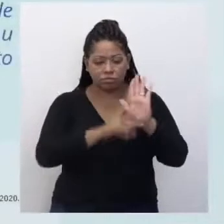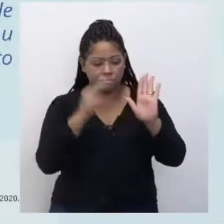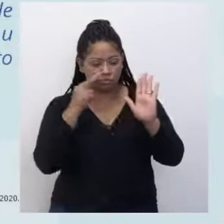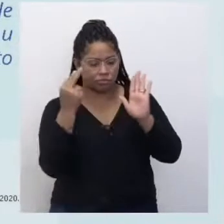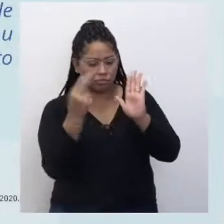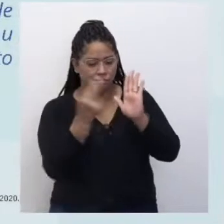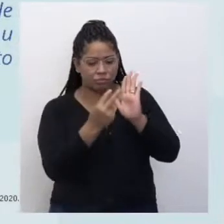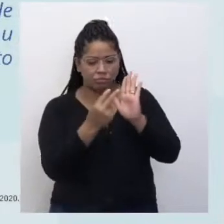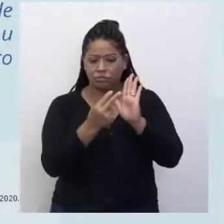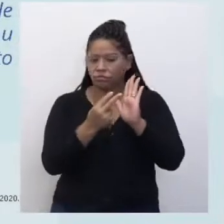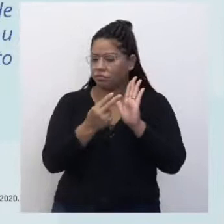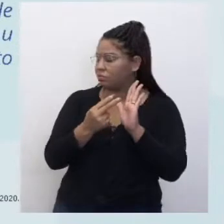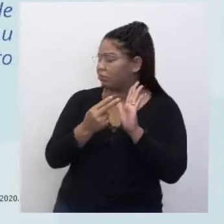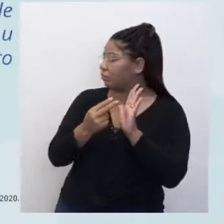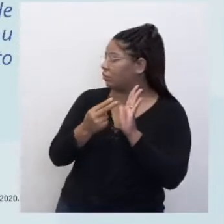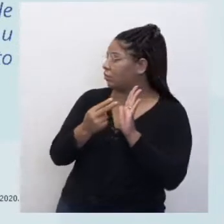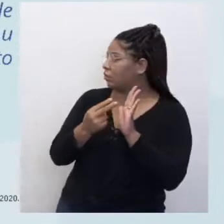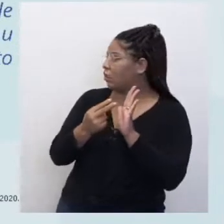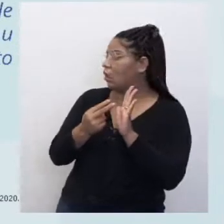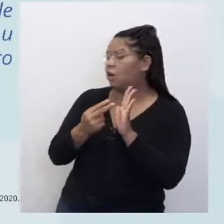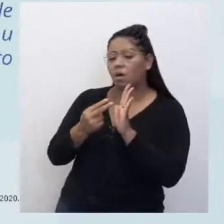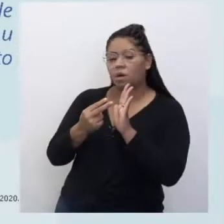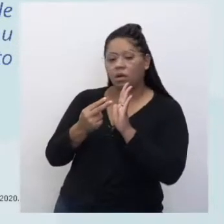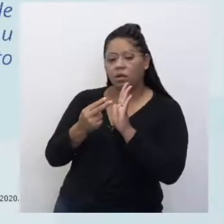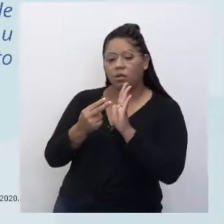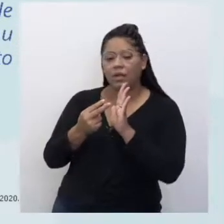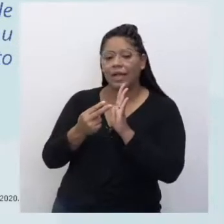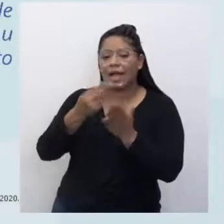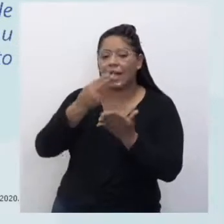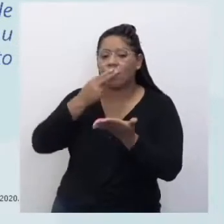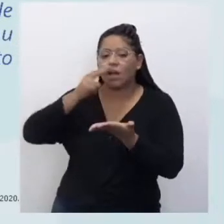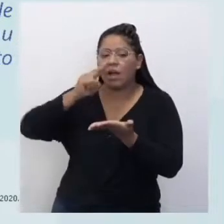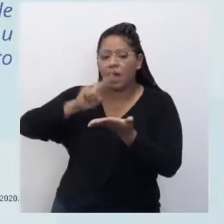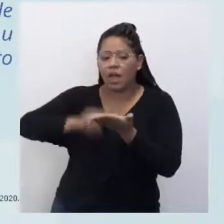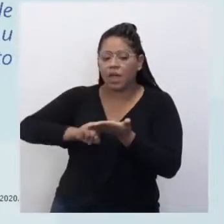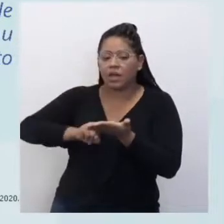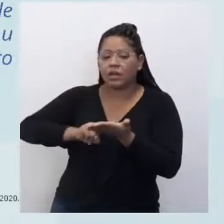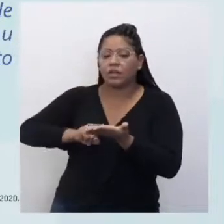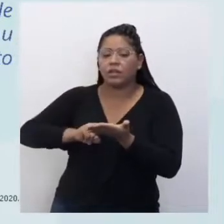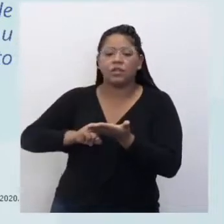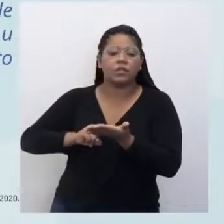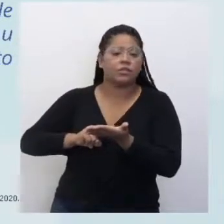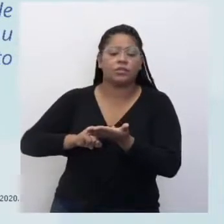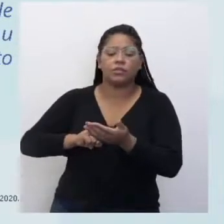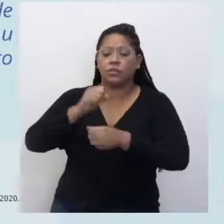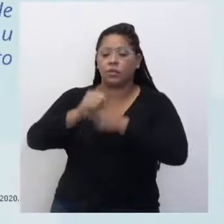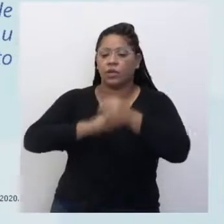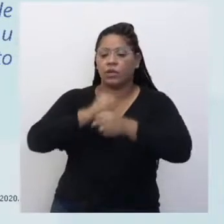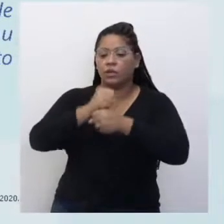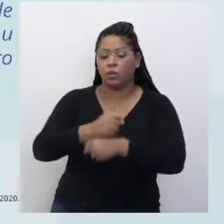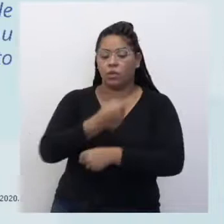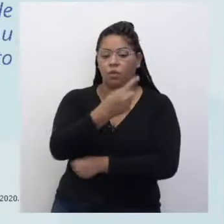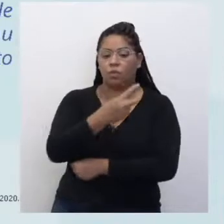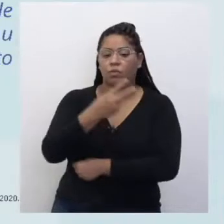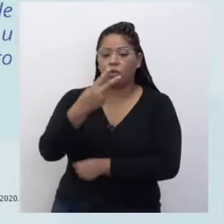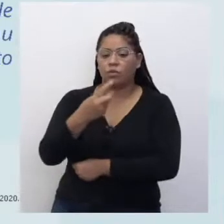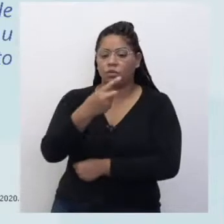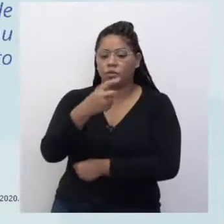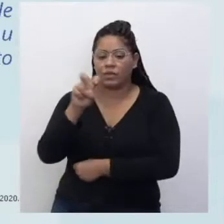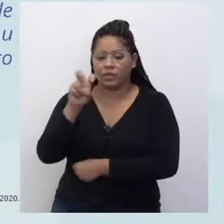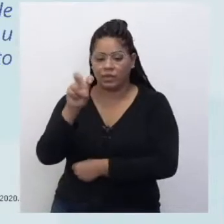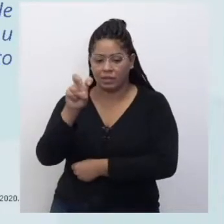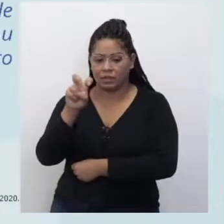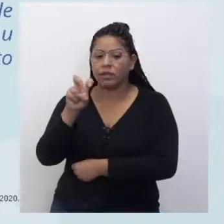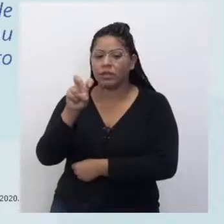O excerto a seguir, como eu disse, foi extraído da Magna Carta, né, de 1215, que foi elaborada por um grupo de